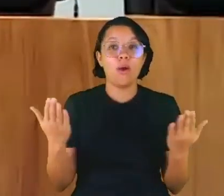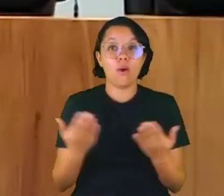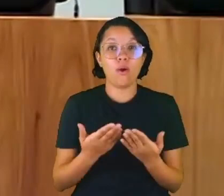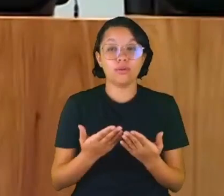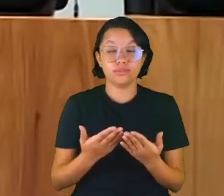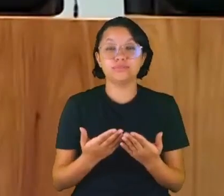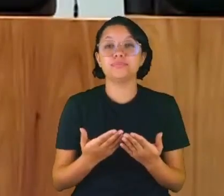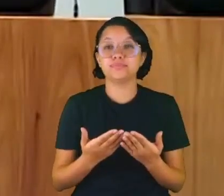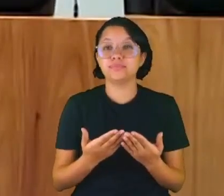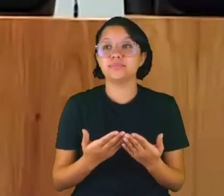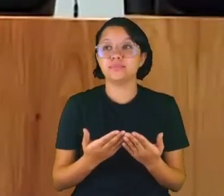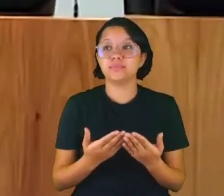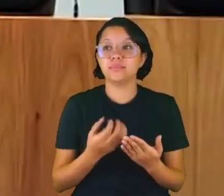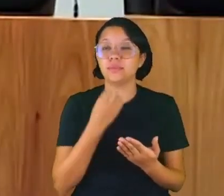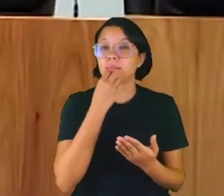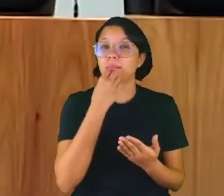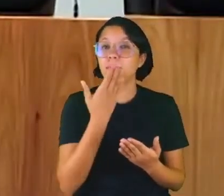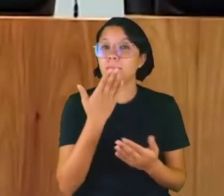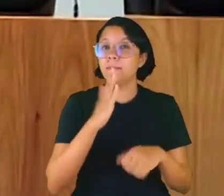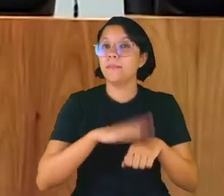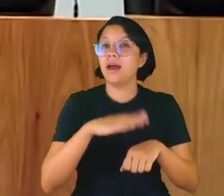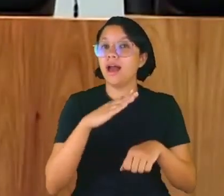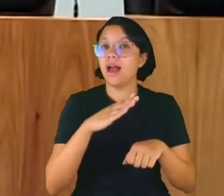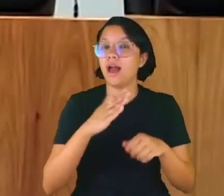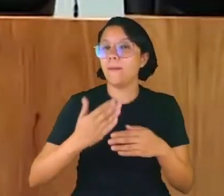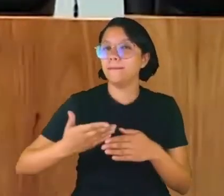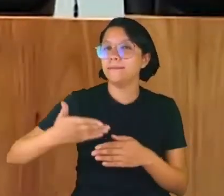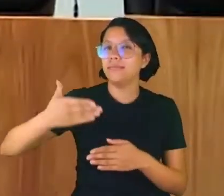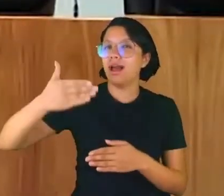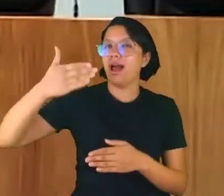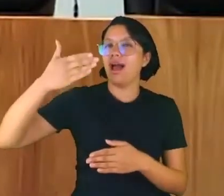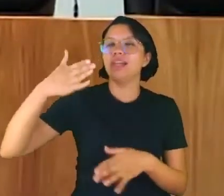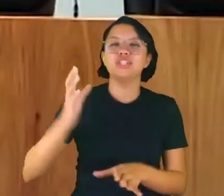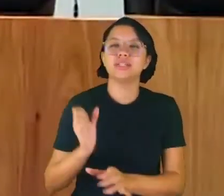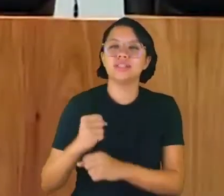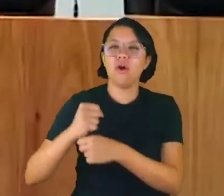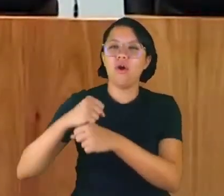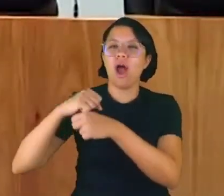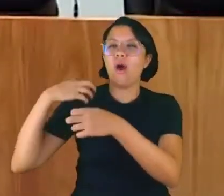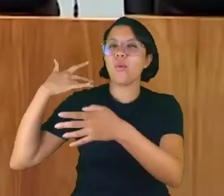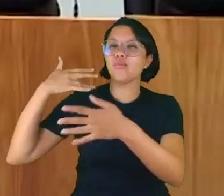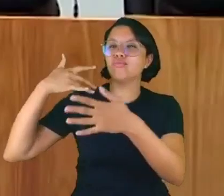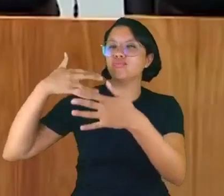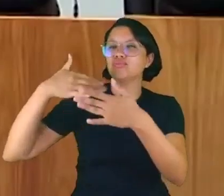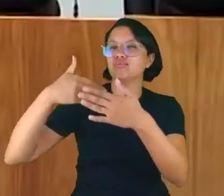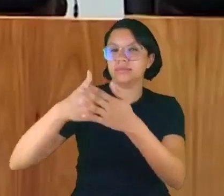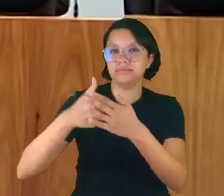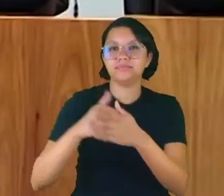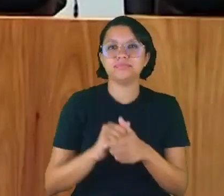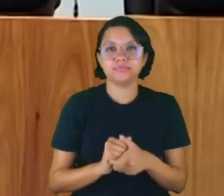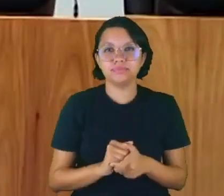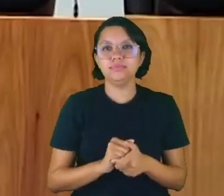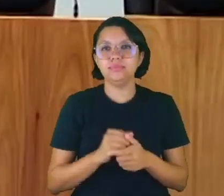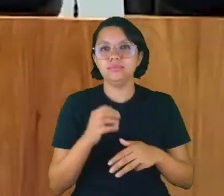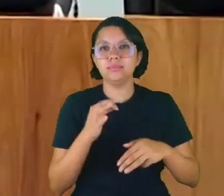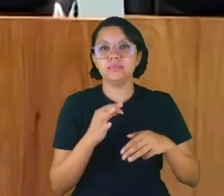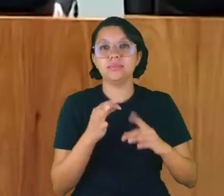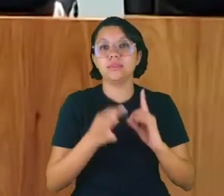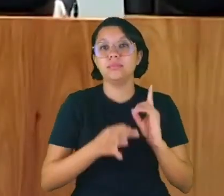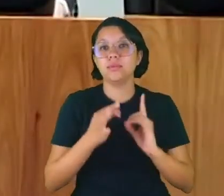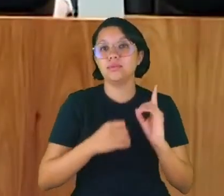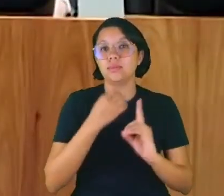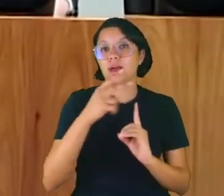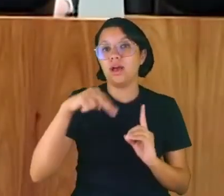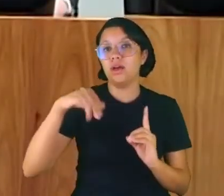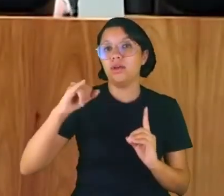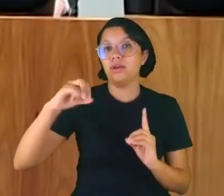coloca mais uma boa parede nessa construção que vem sendo feita, né, pelo desembargador Nino